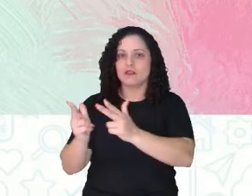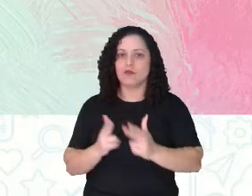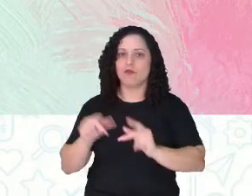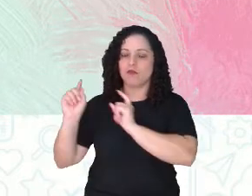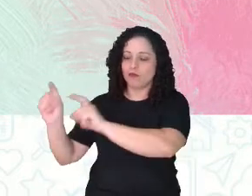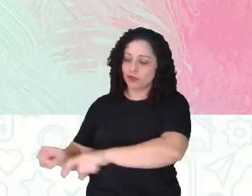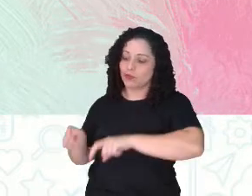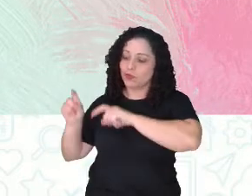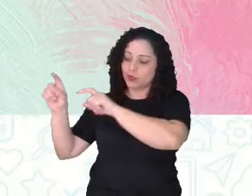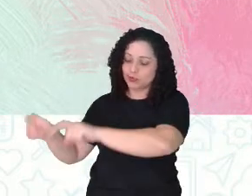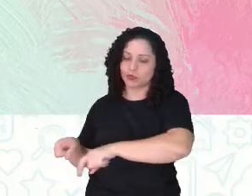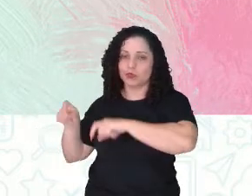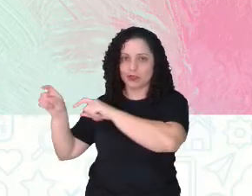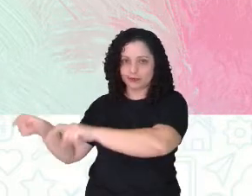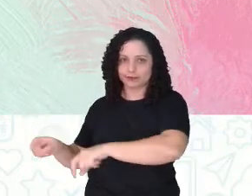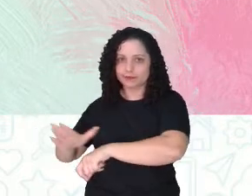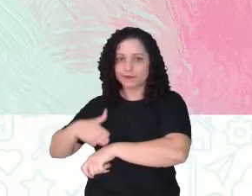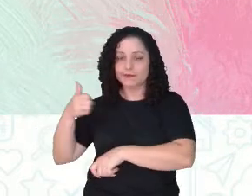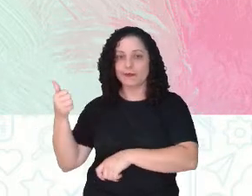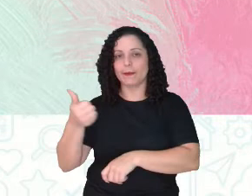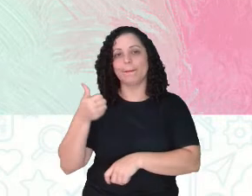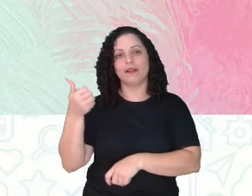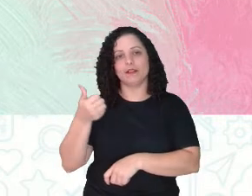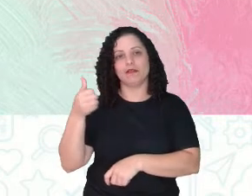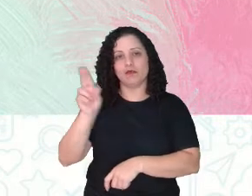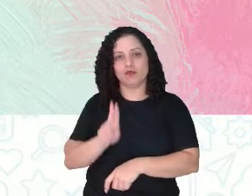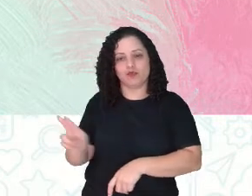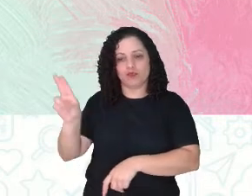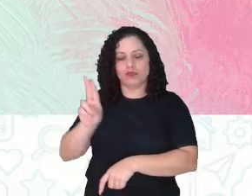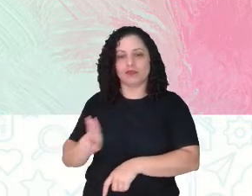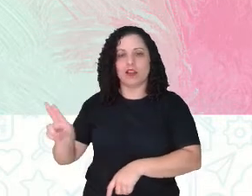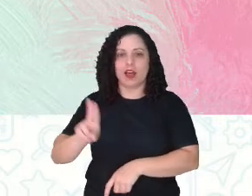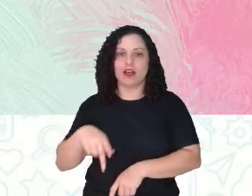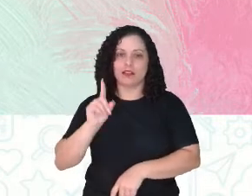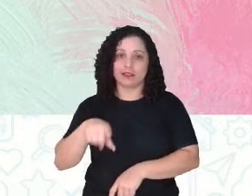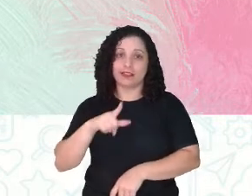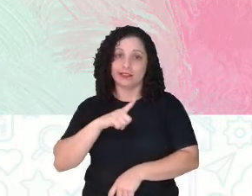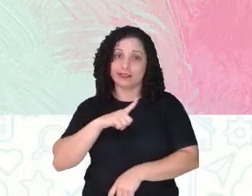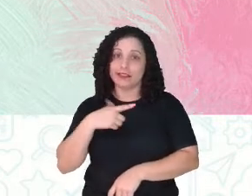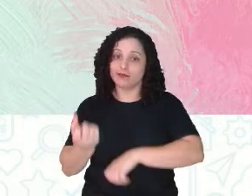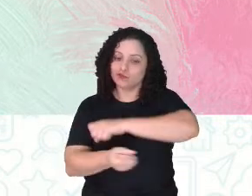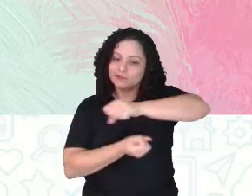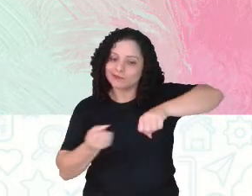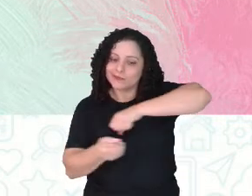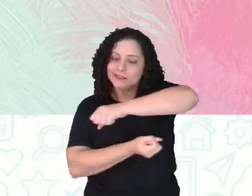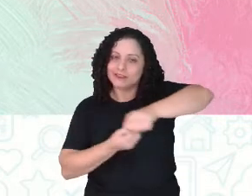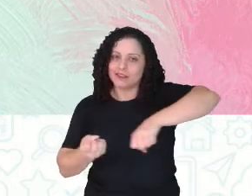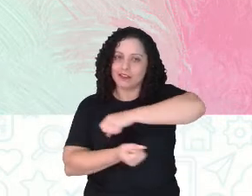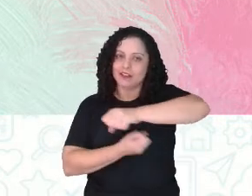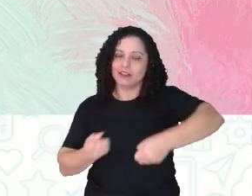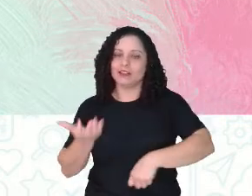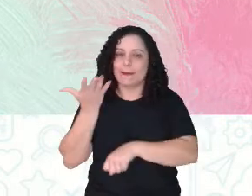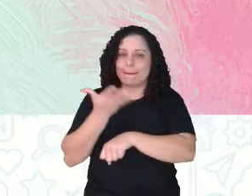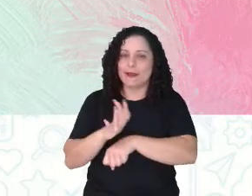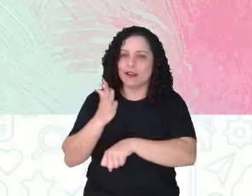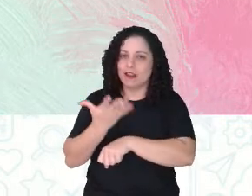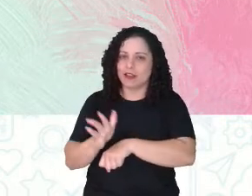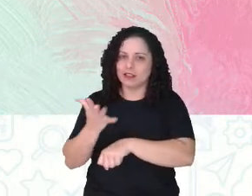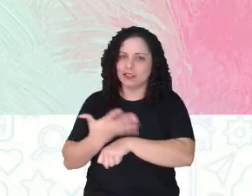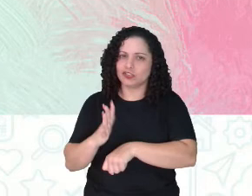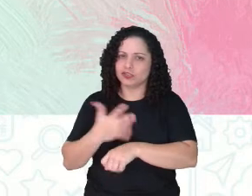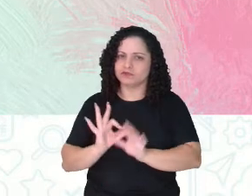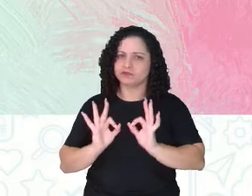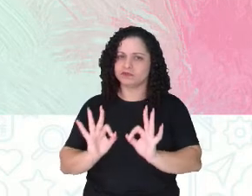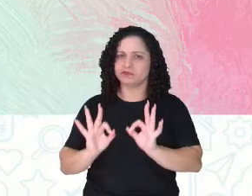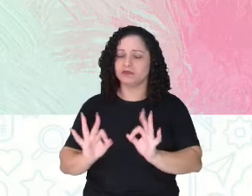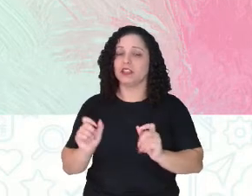agricultura mais, um manejo melhor na terra, uma agricultura mais sustentável, certo? Práticas agroecológicas, olha aí,